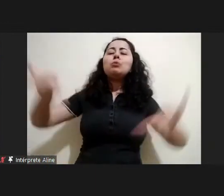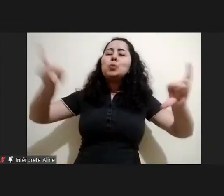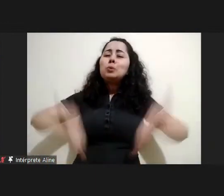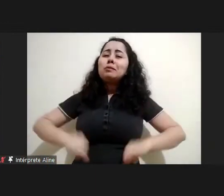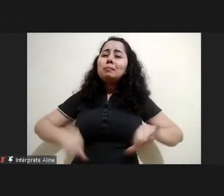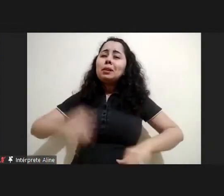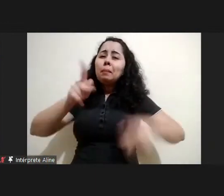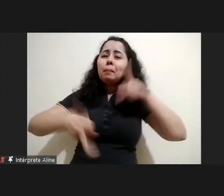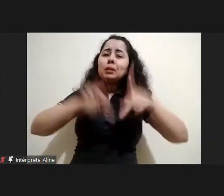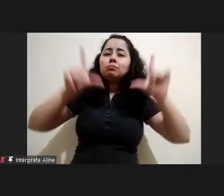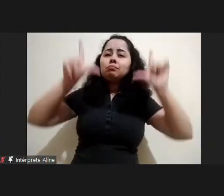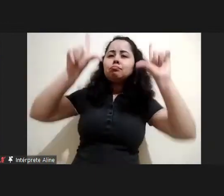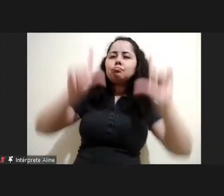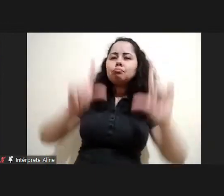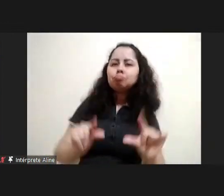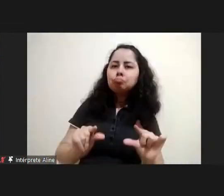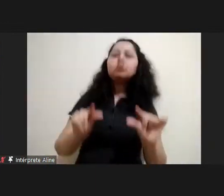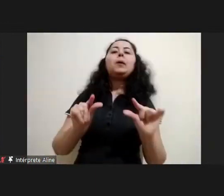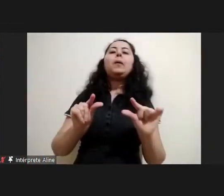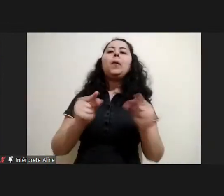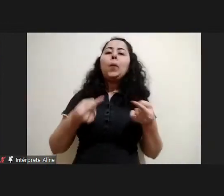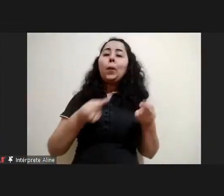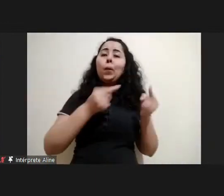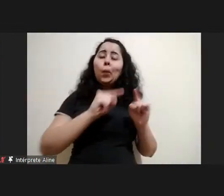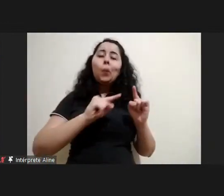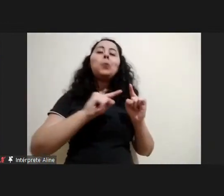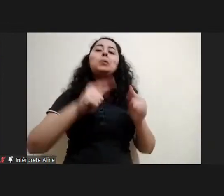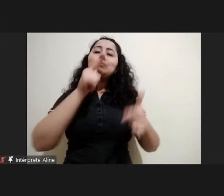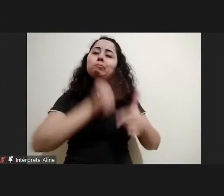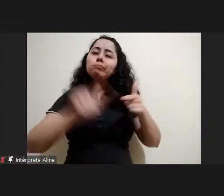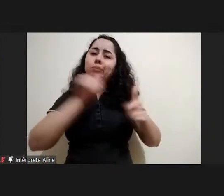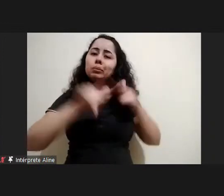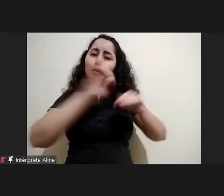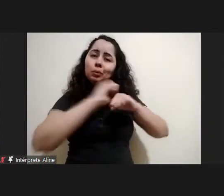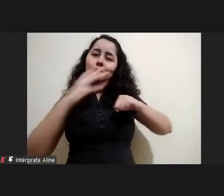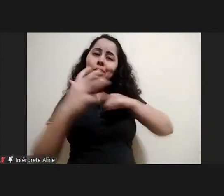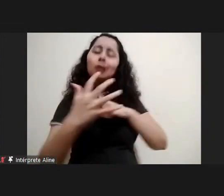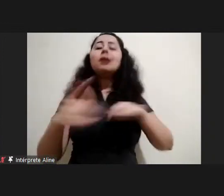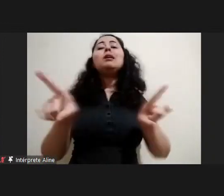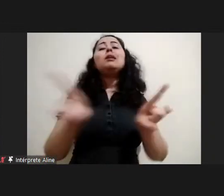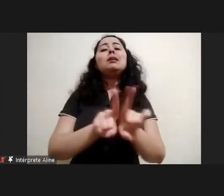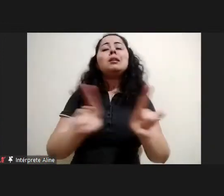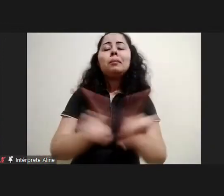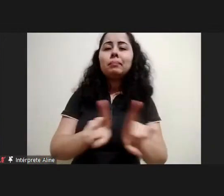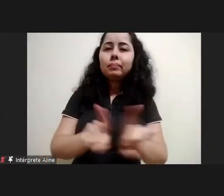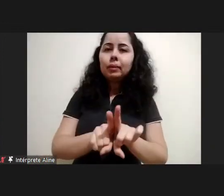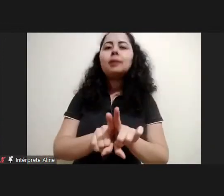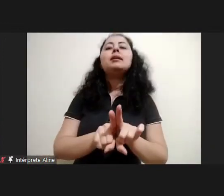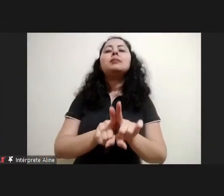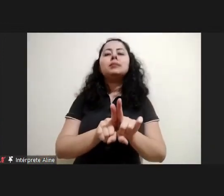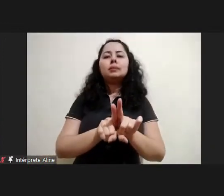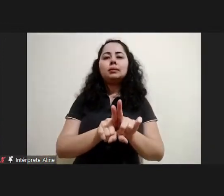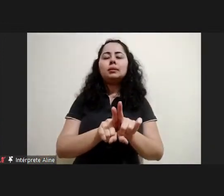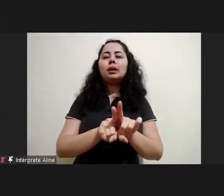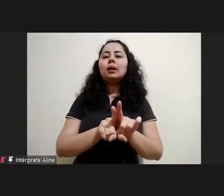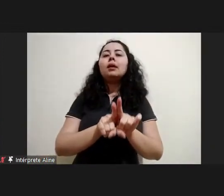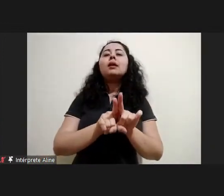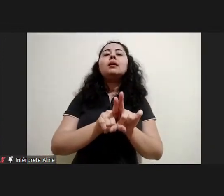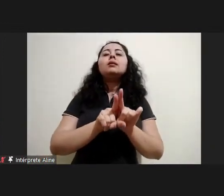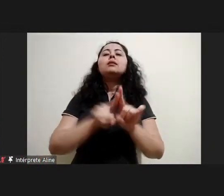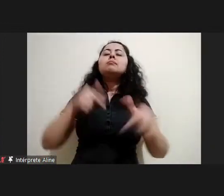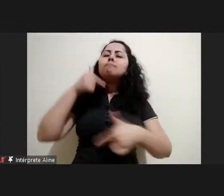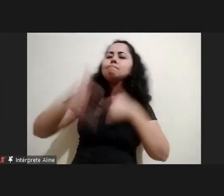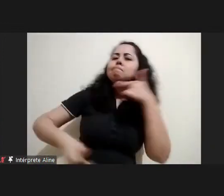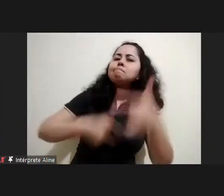crise. Nós colocamos à disposição do enfrentamento da crise toda a nossa infraestrutura. As